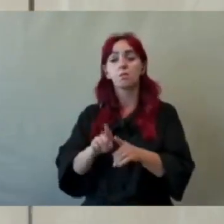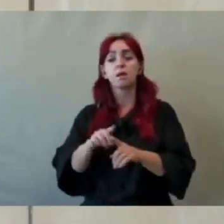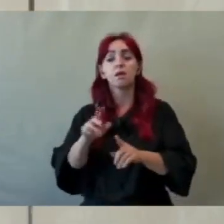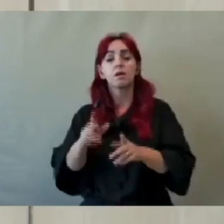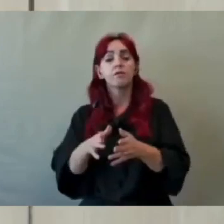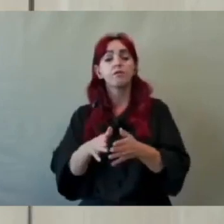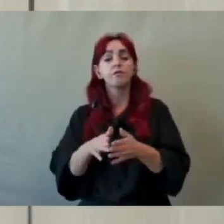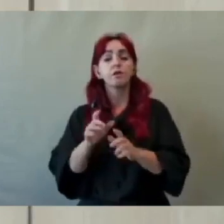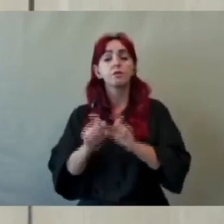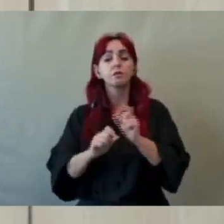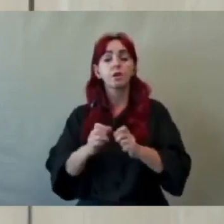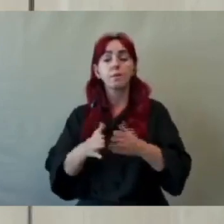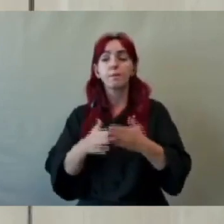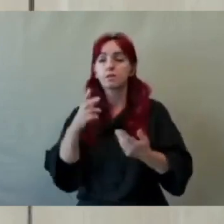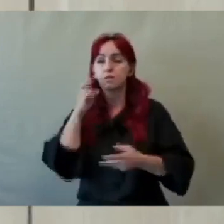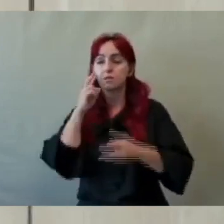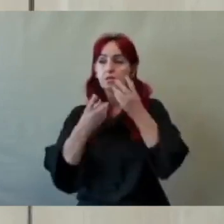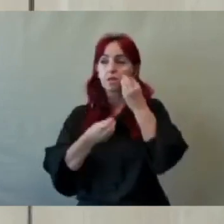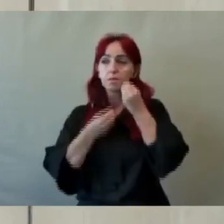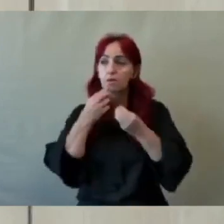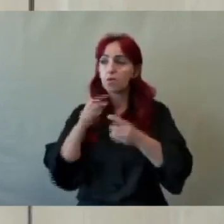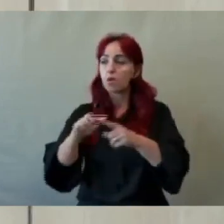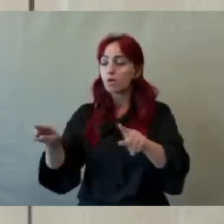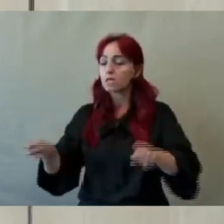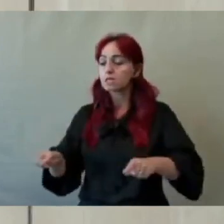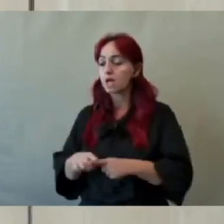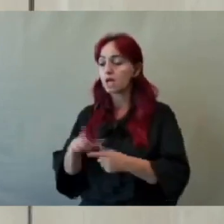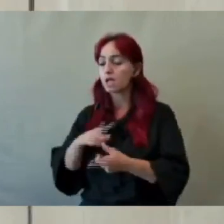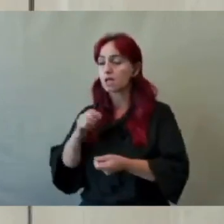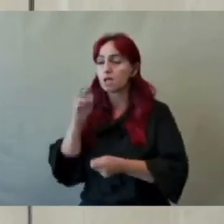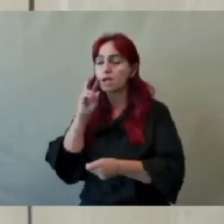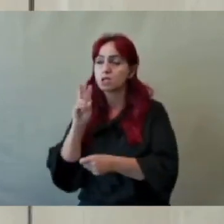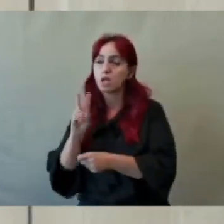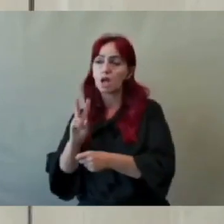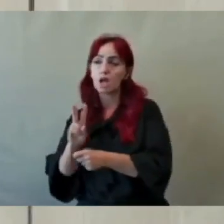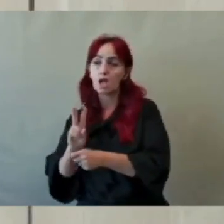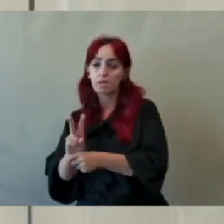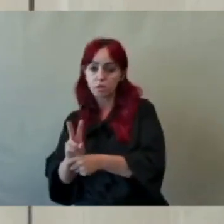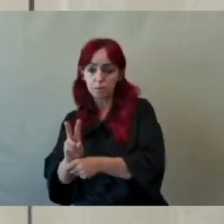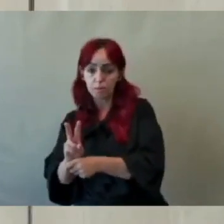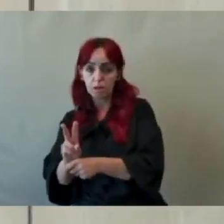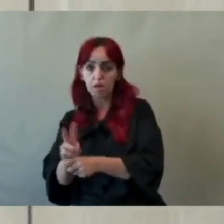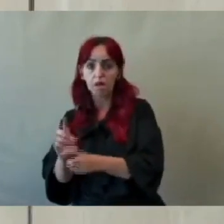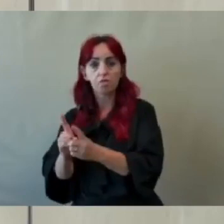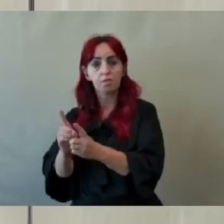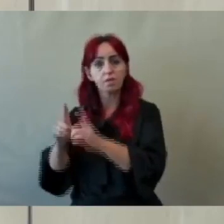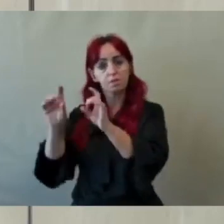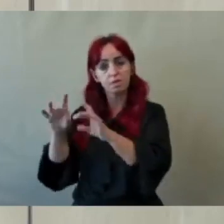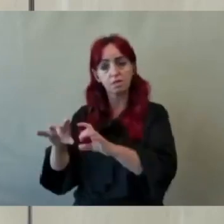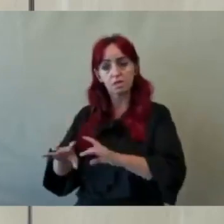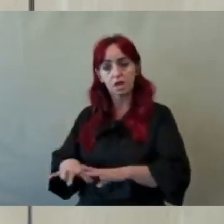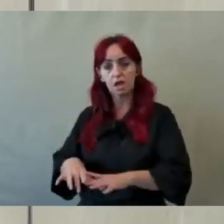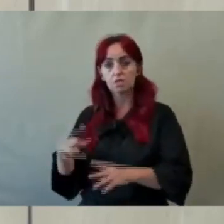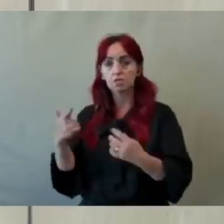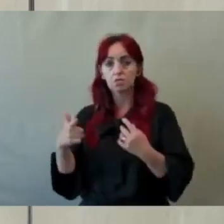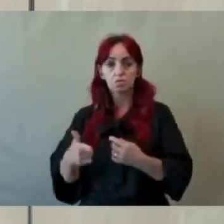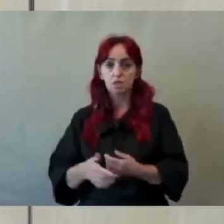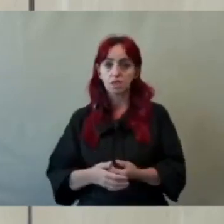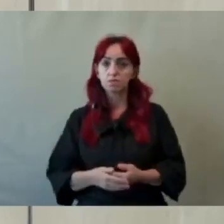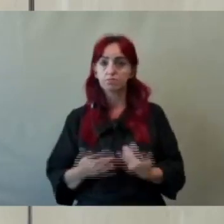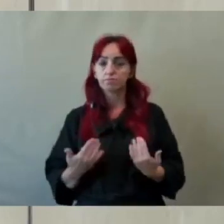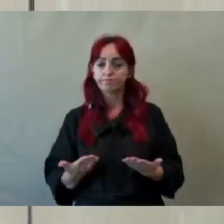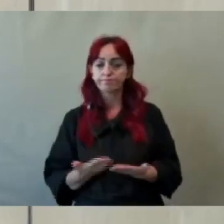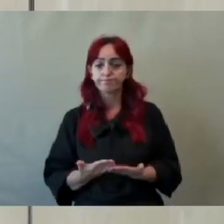as salas de atendimento especializado. Quantas são, se cada escola tem ou não. Então não tem, professora Marli.